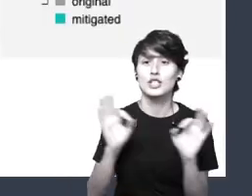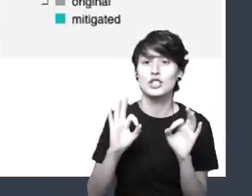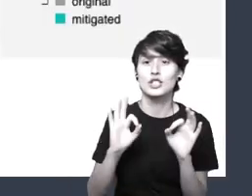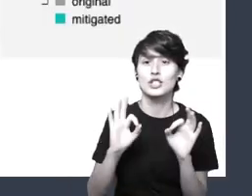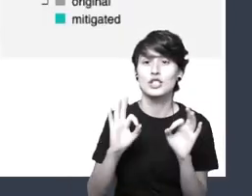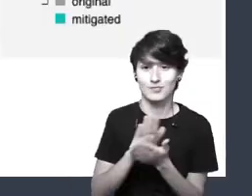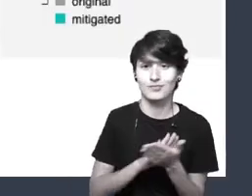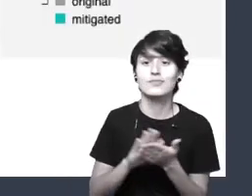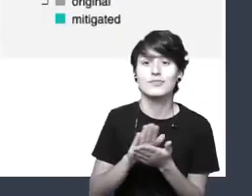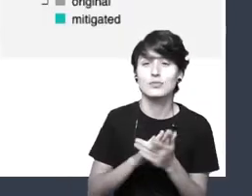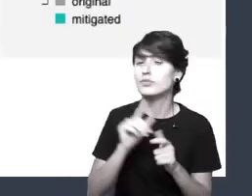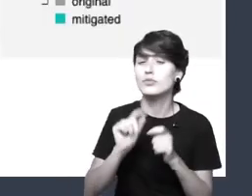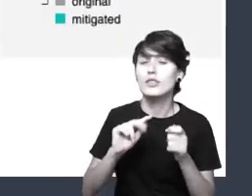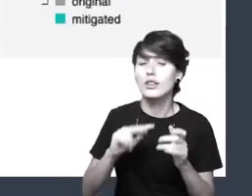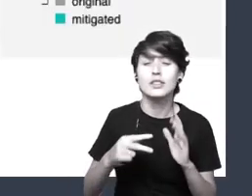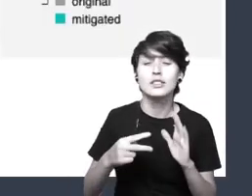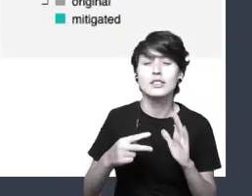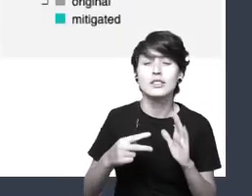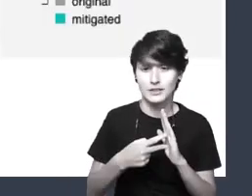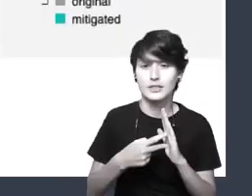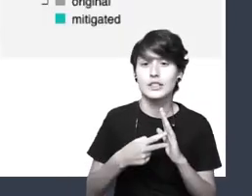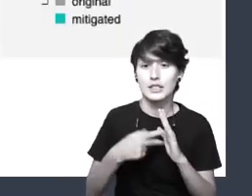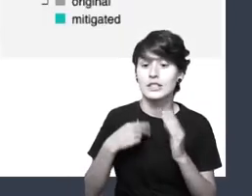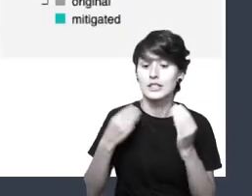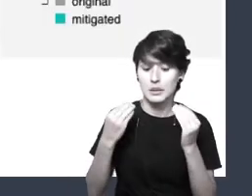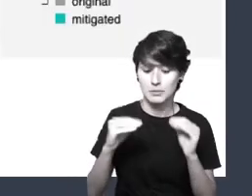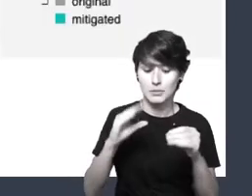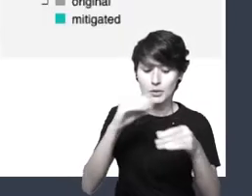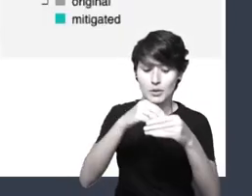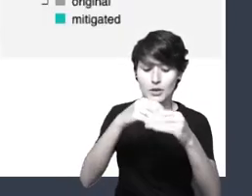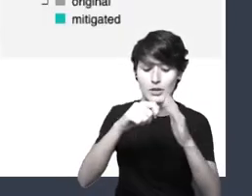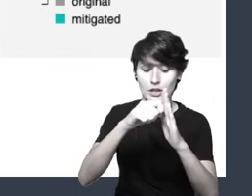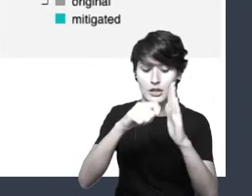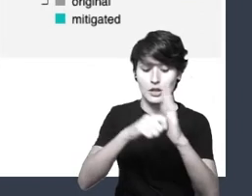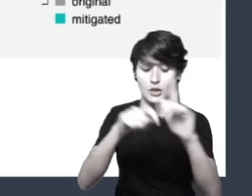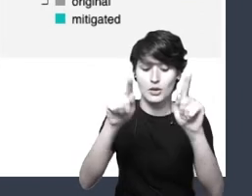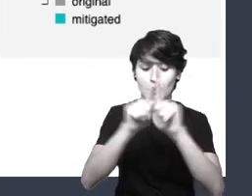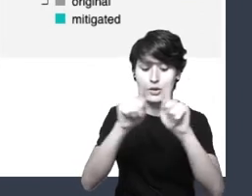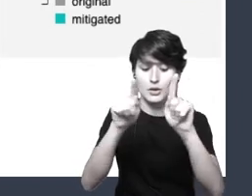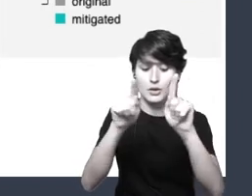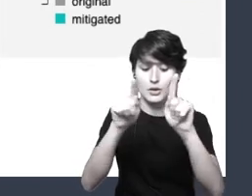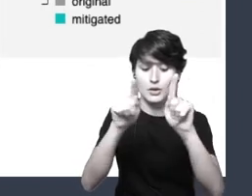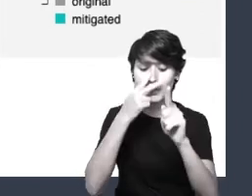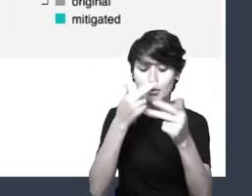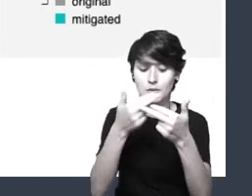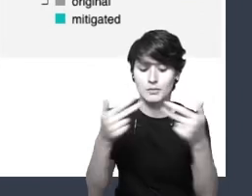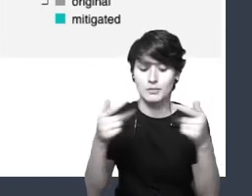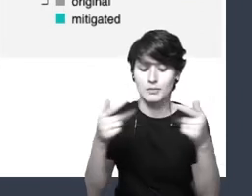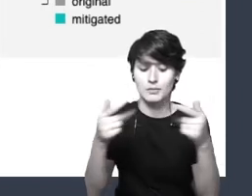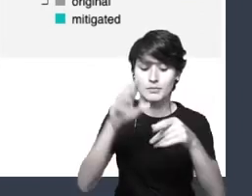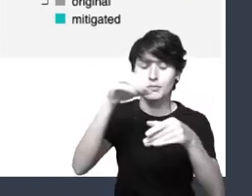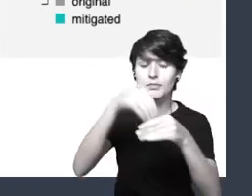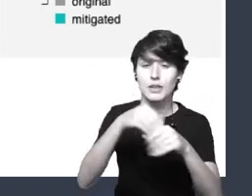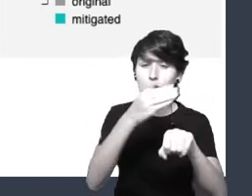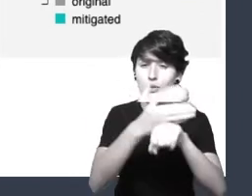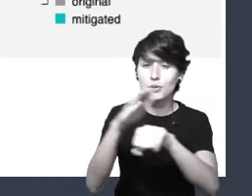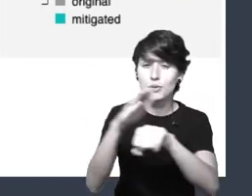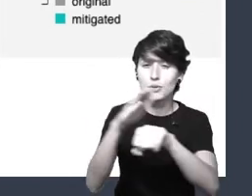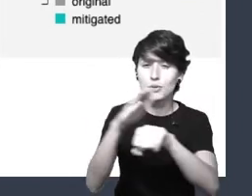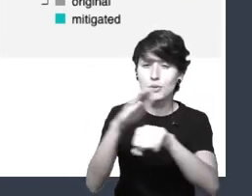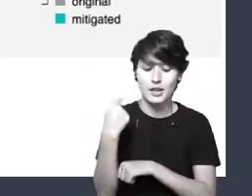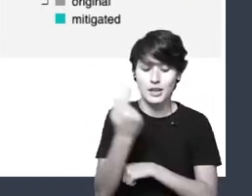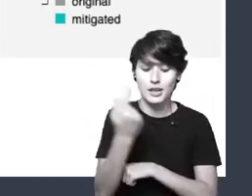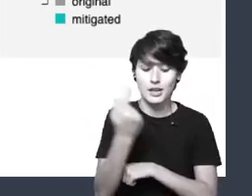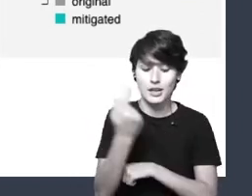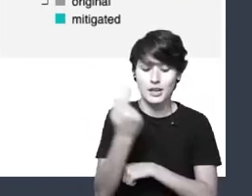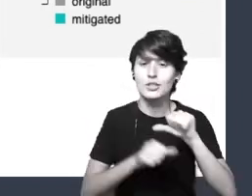O que a gente faz? A gente aplica esse algoritmo para tentar reduzir o viés nesses dados, no que a gente chama de training data, e a gente roda esse modelo